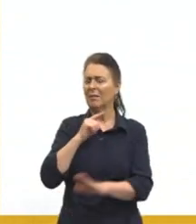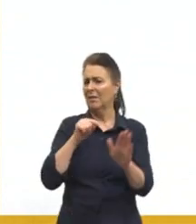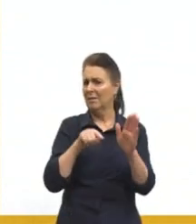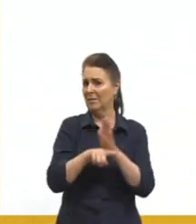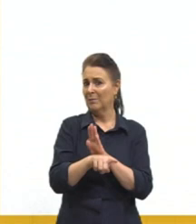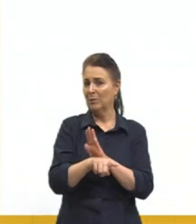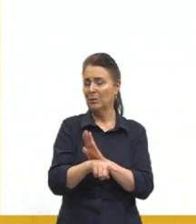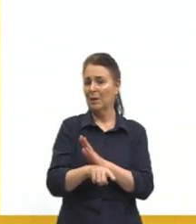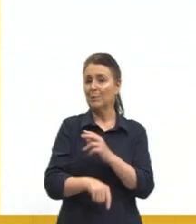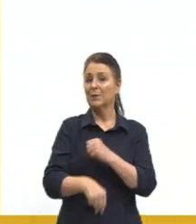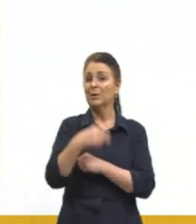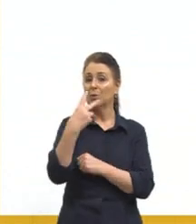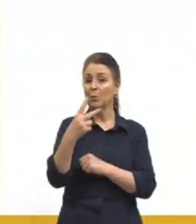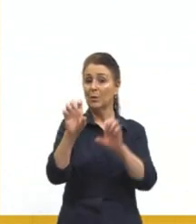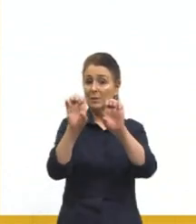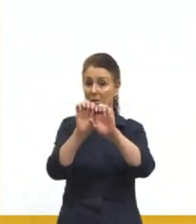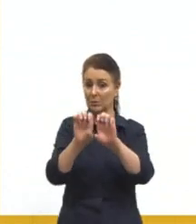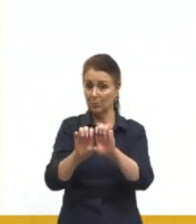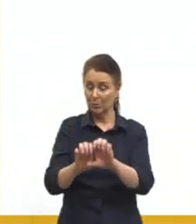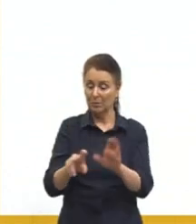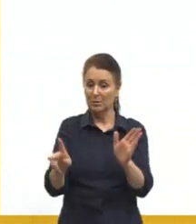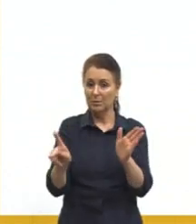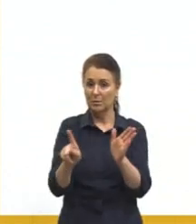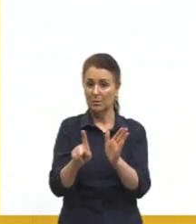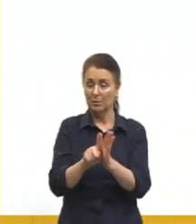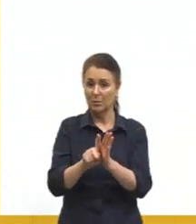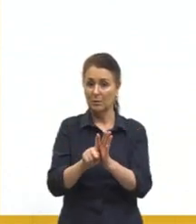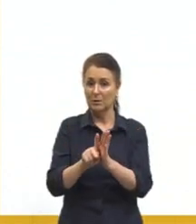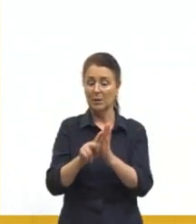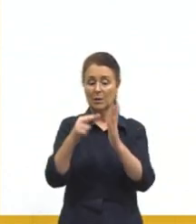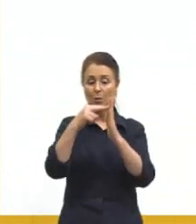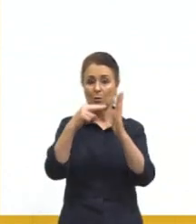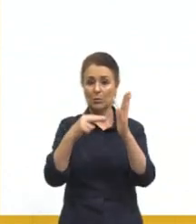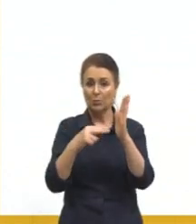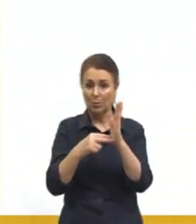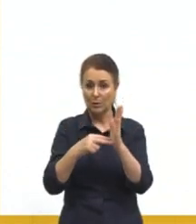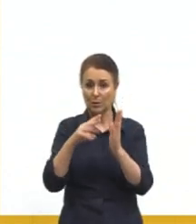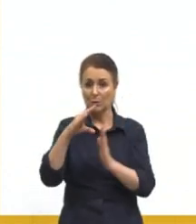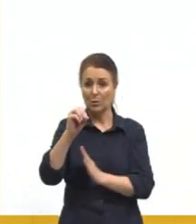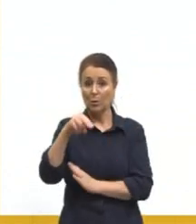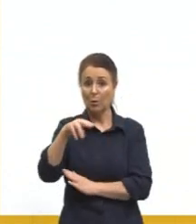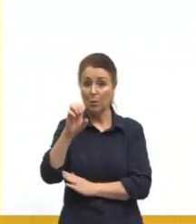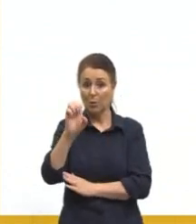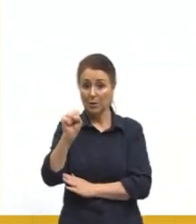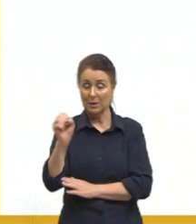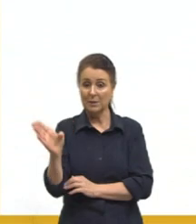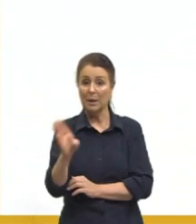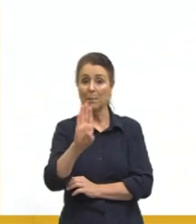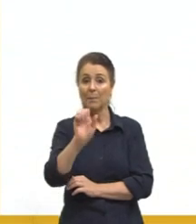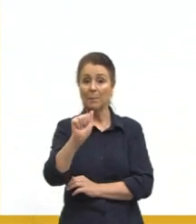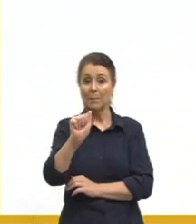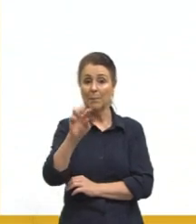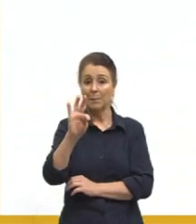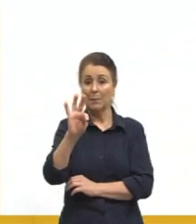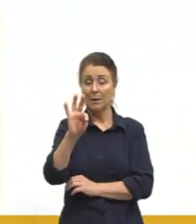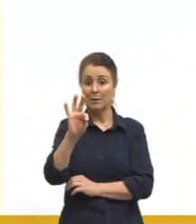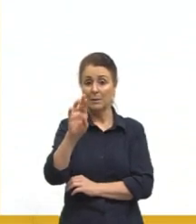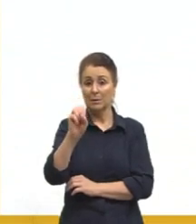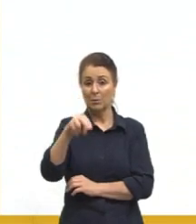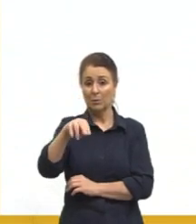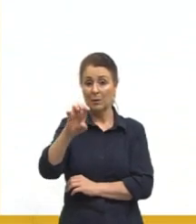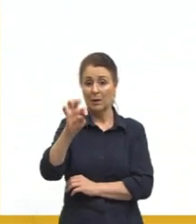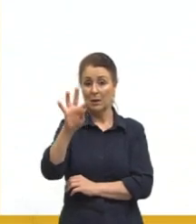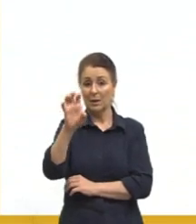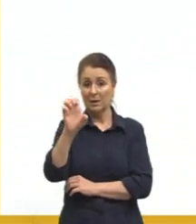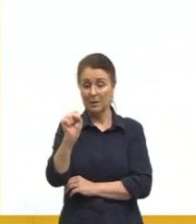duas estruturas específicas que são os cones e os bastonetes presentes no olho então aí vem a parte da